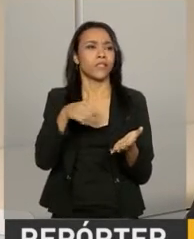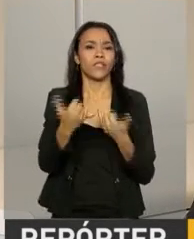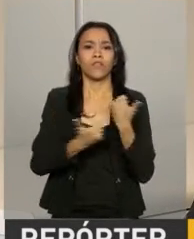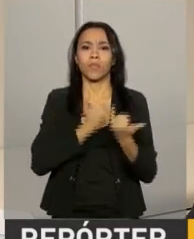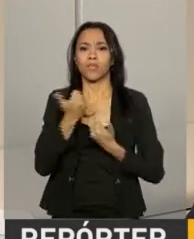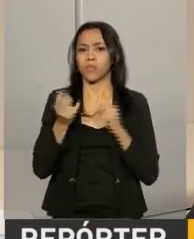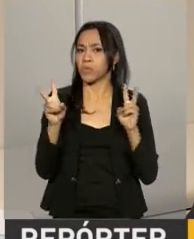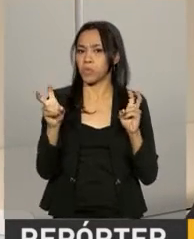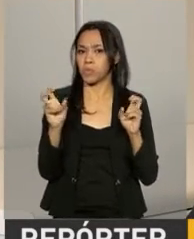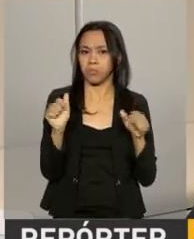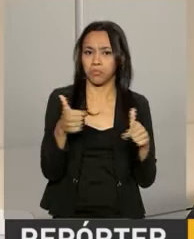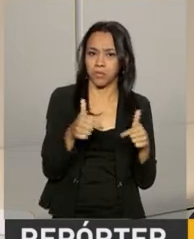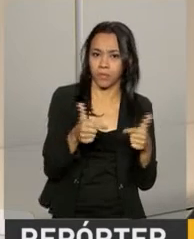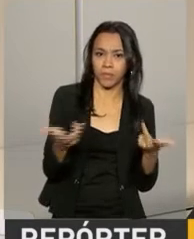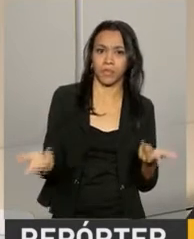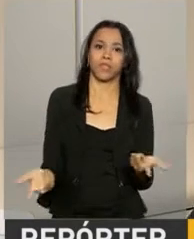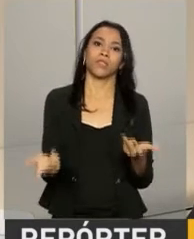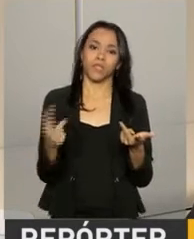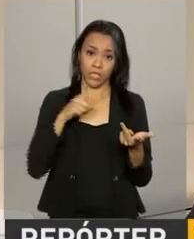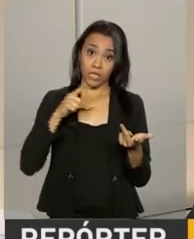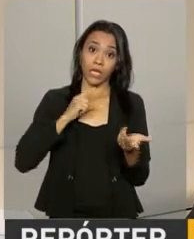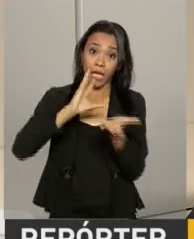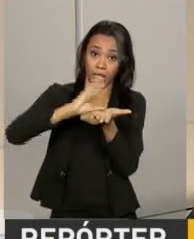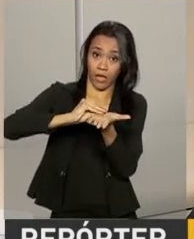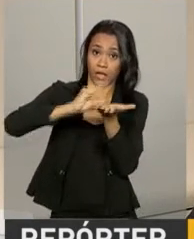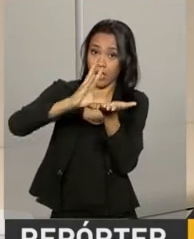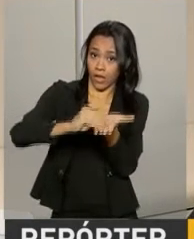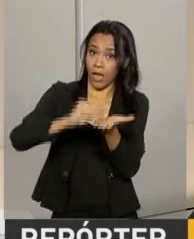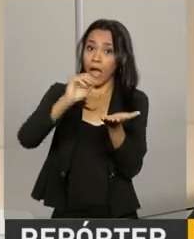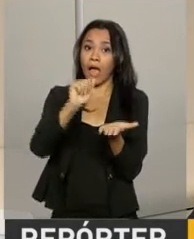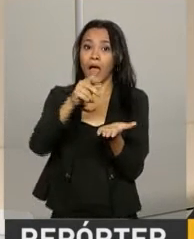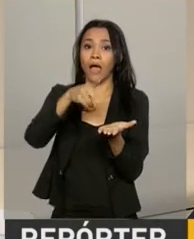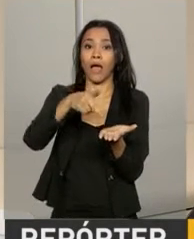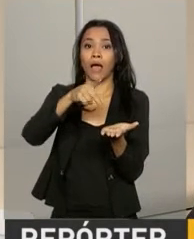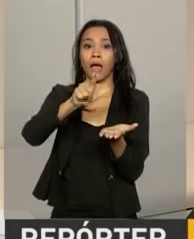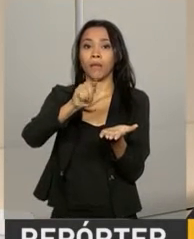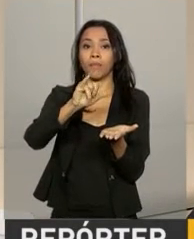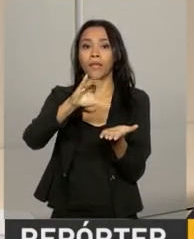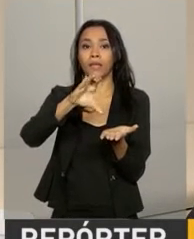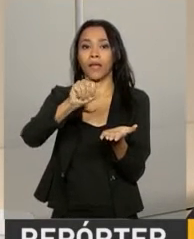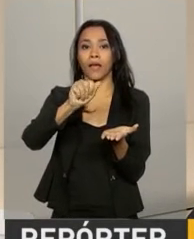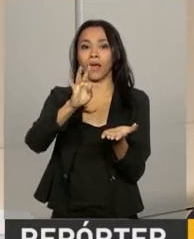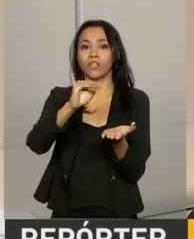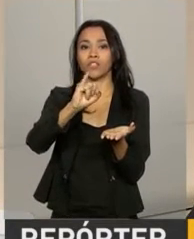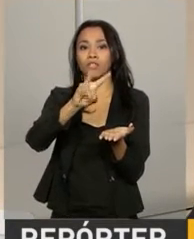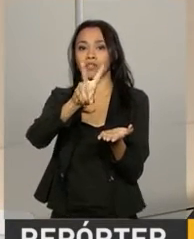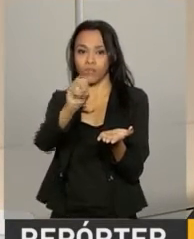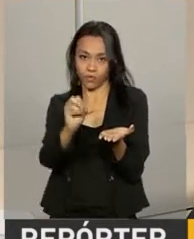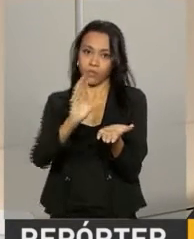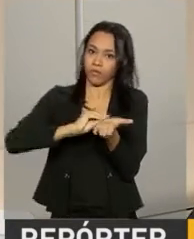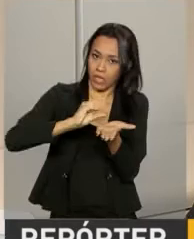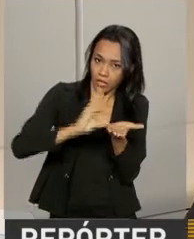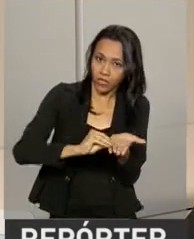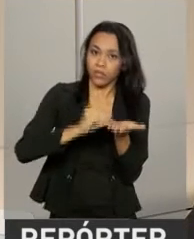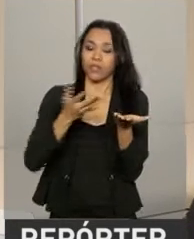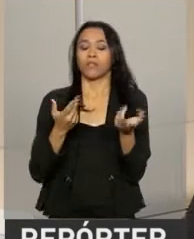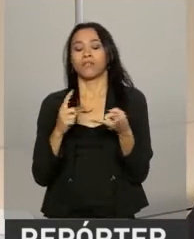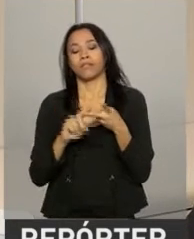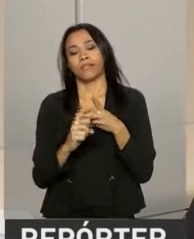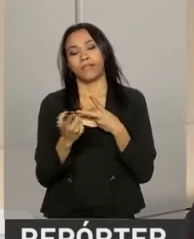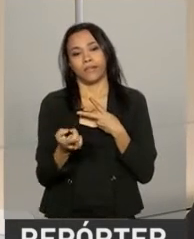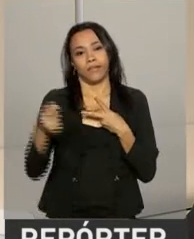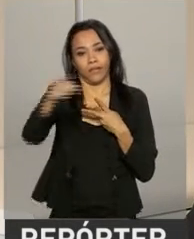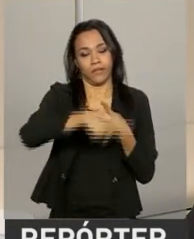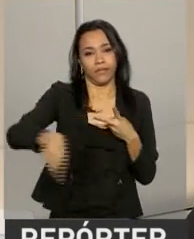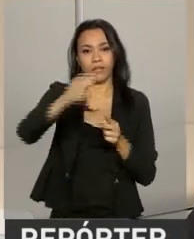alguns determinados aplicativos que tem nessa interatividade que também poderemos é fazer a população pode